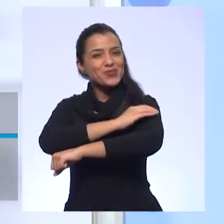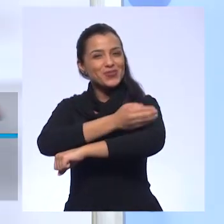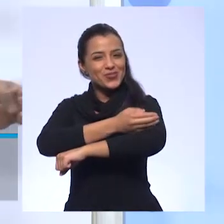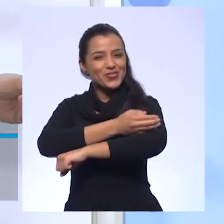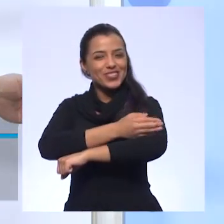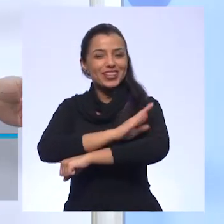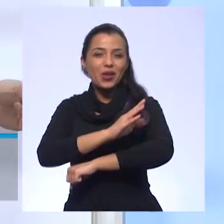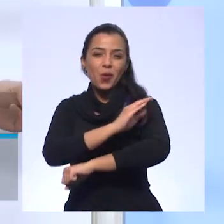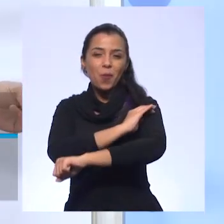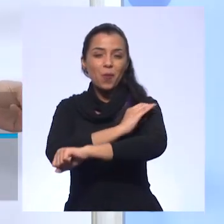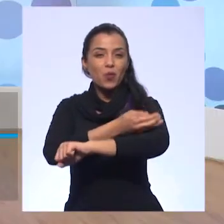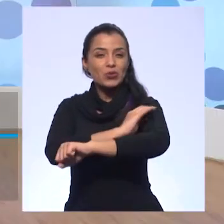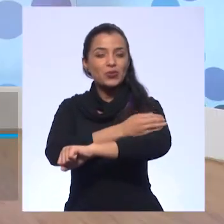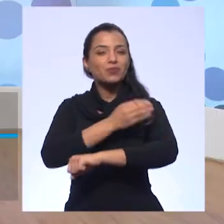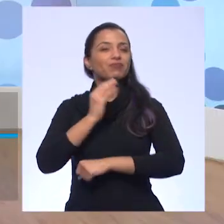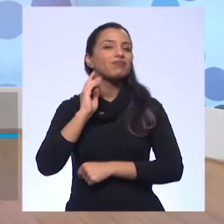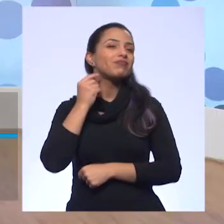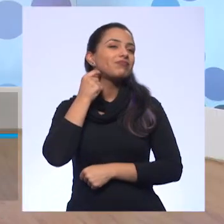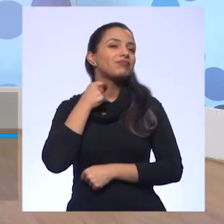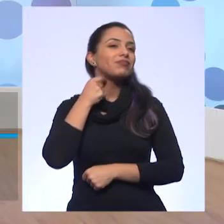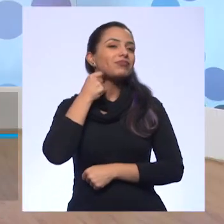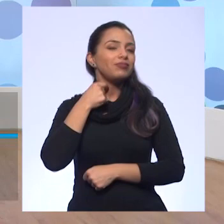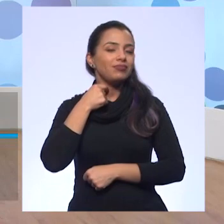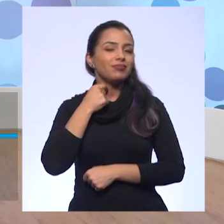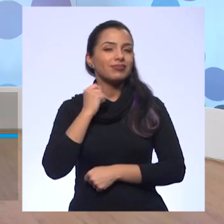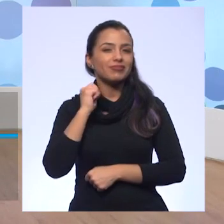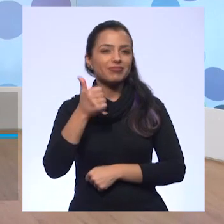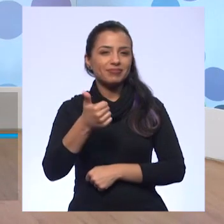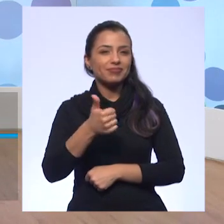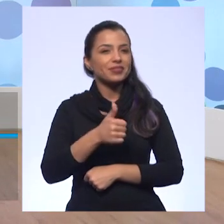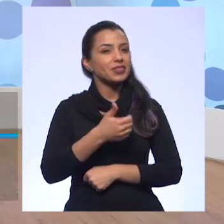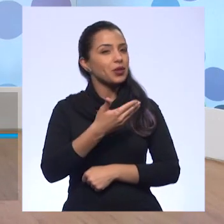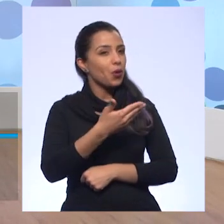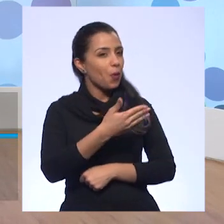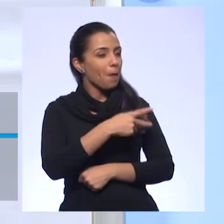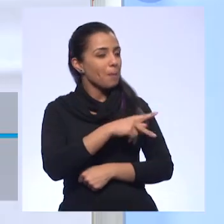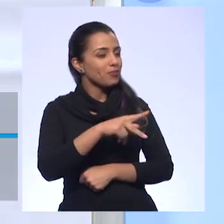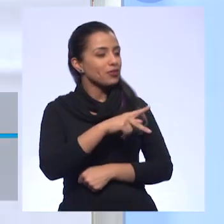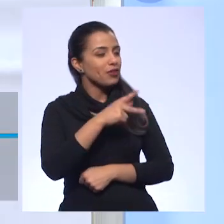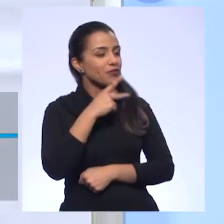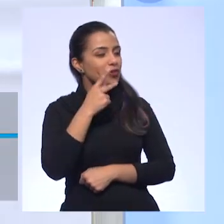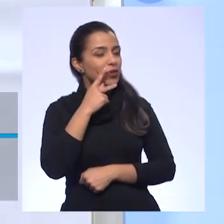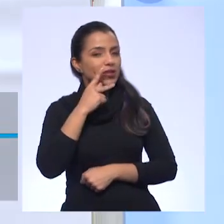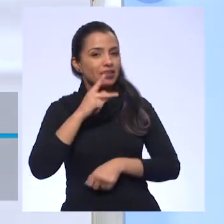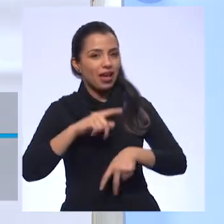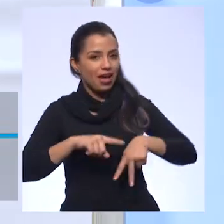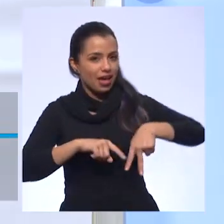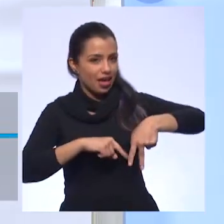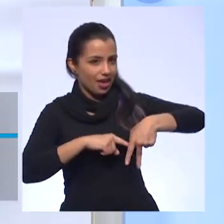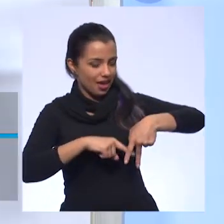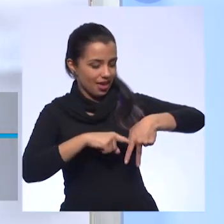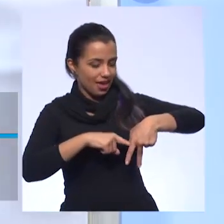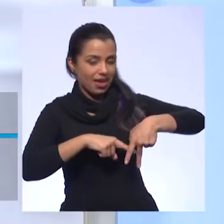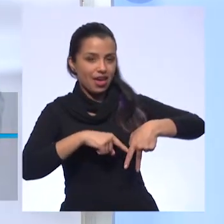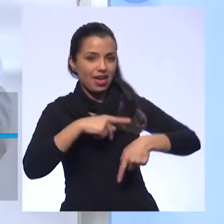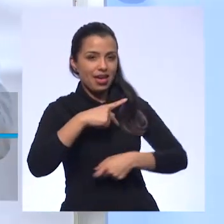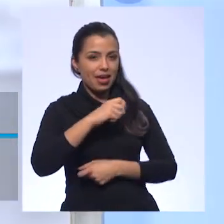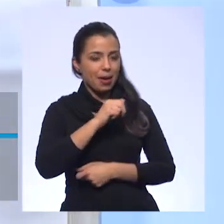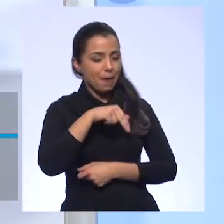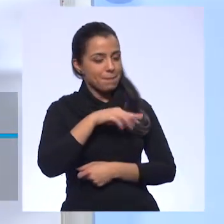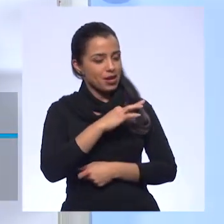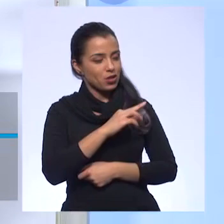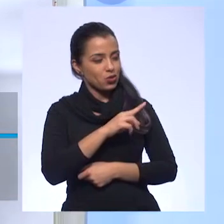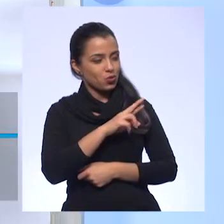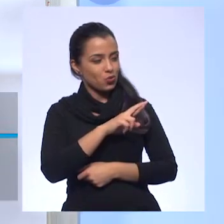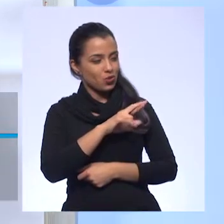nomes. O professor já falou da panturrilha, né? Vamos falar do nome de alguns. O nome não é muito importante. Sim. E, ao mesmo tempo, é. Mas a gente